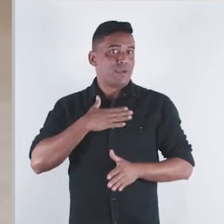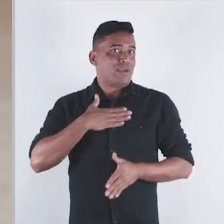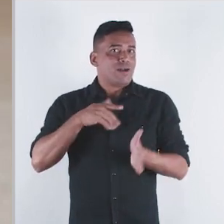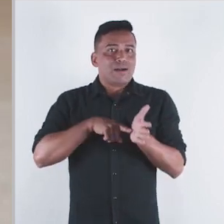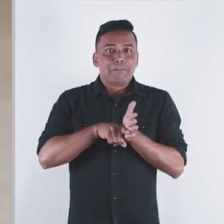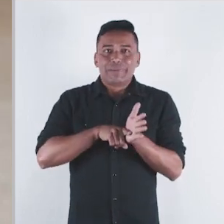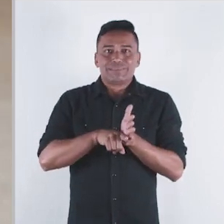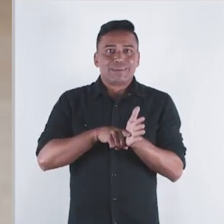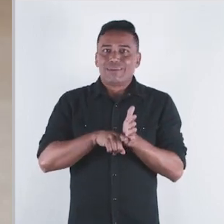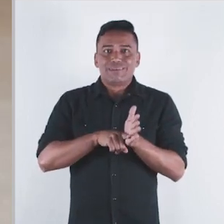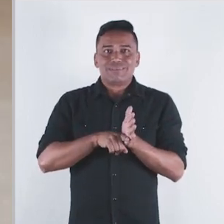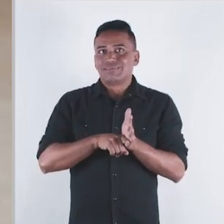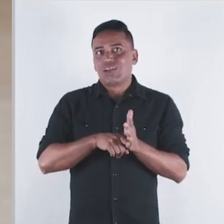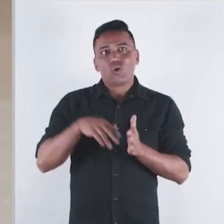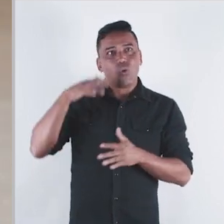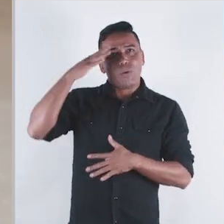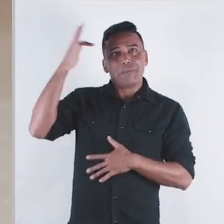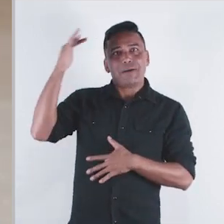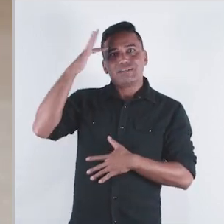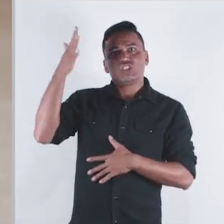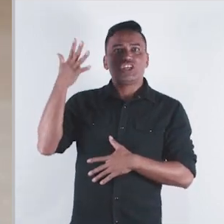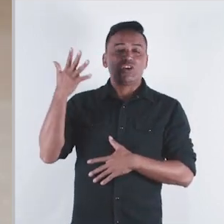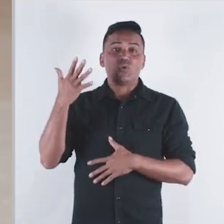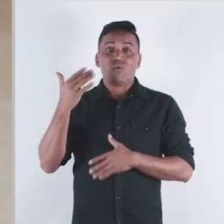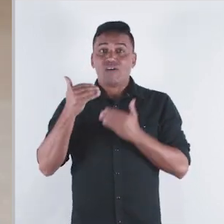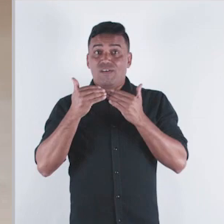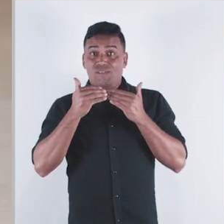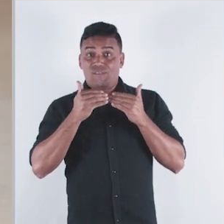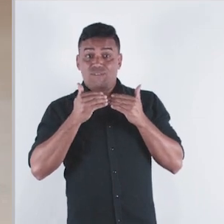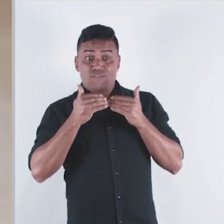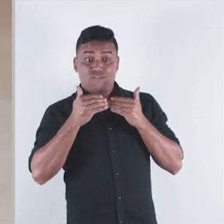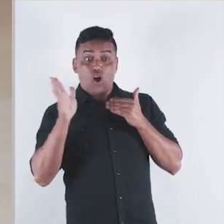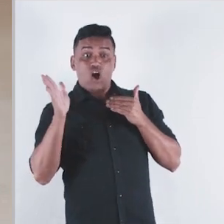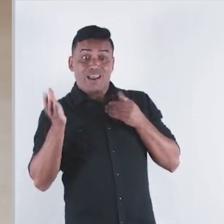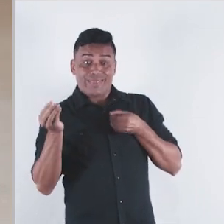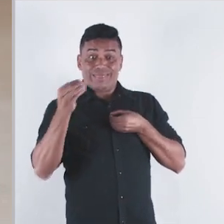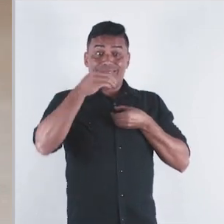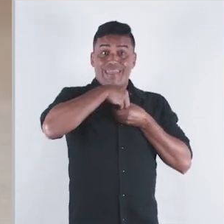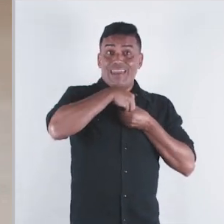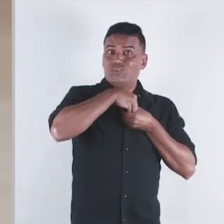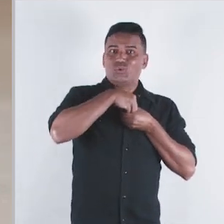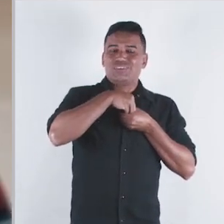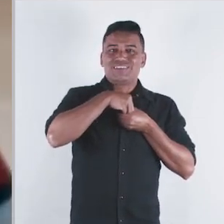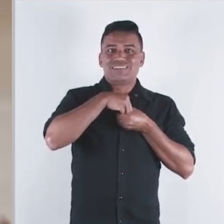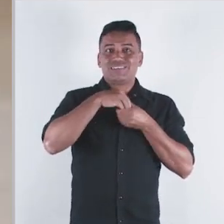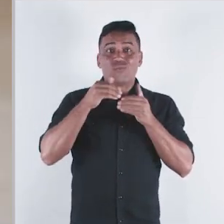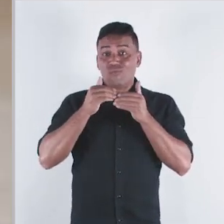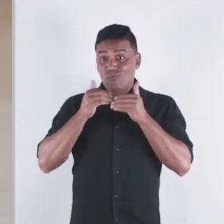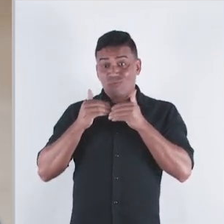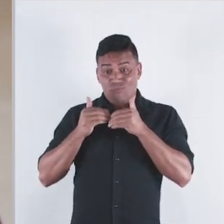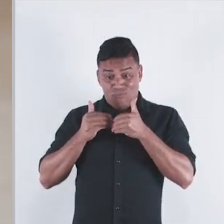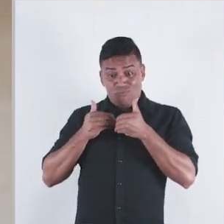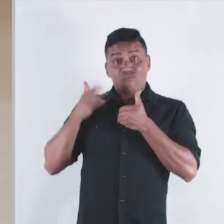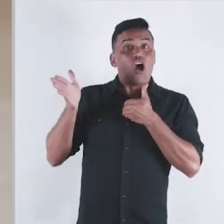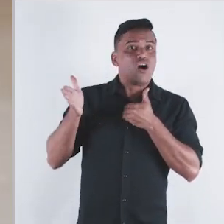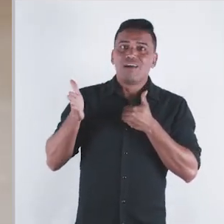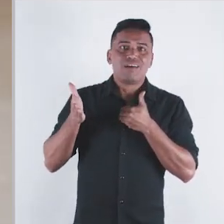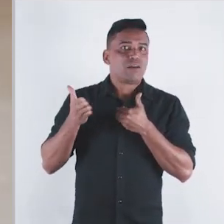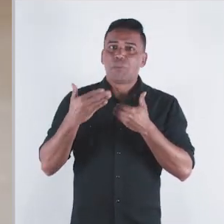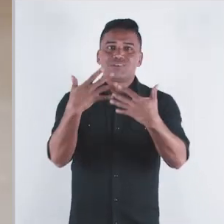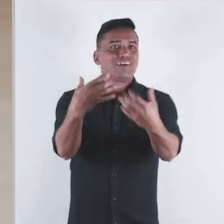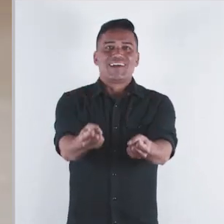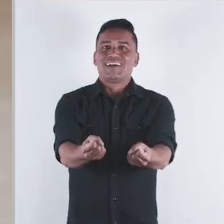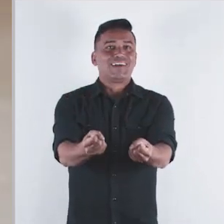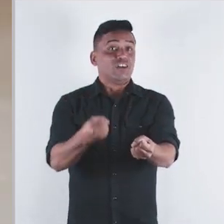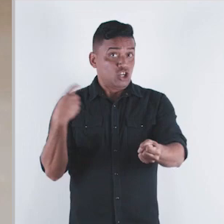nem imagino mais estar dentro ou fora do digital. O fora do digital já é inconcebível, né? Todos